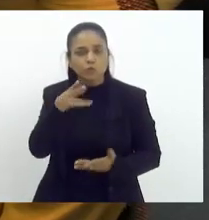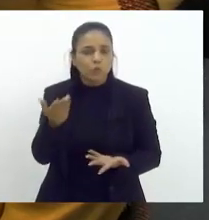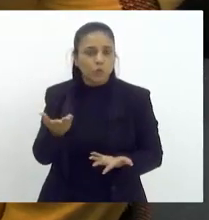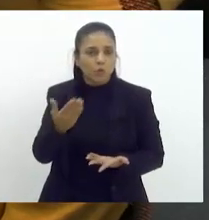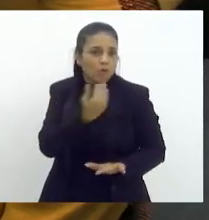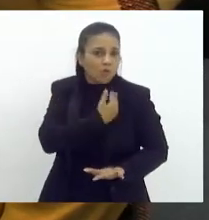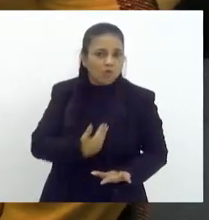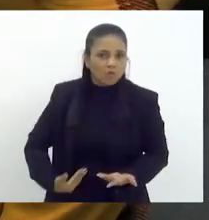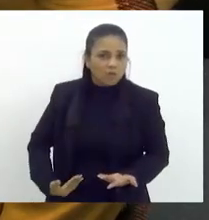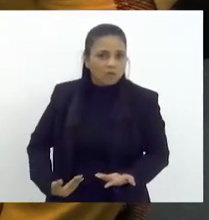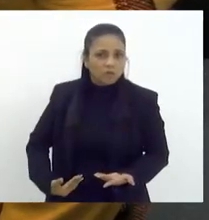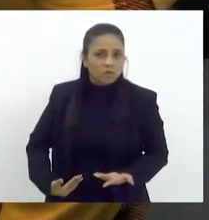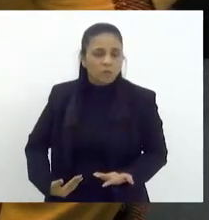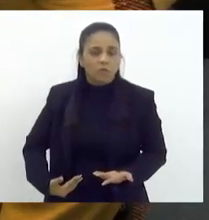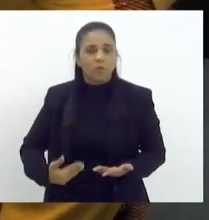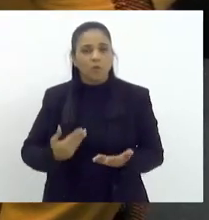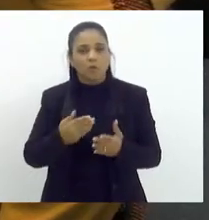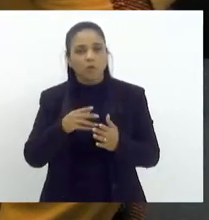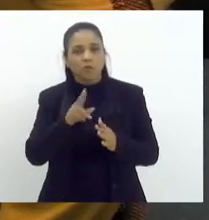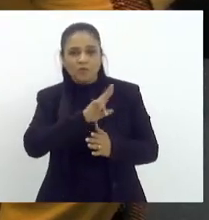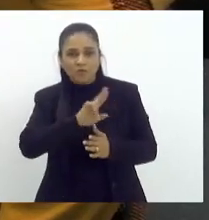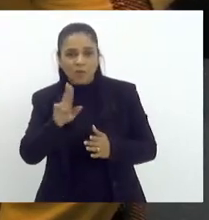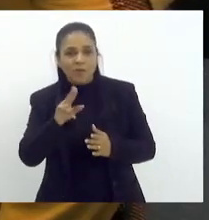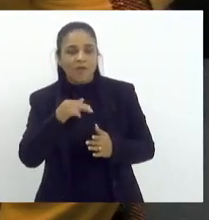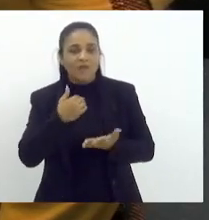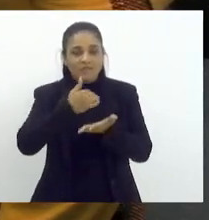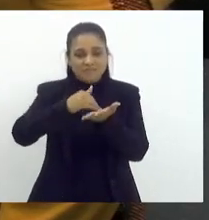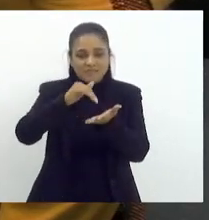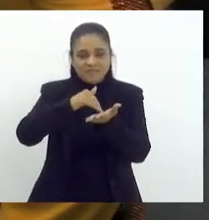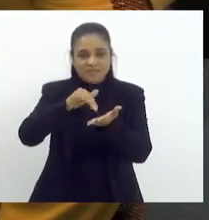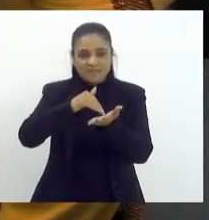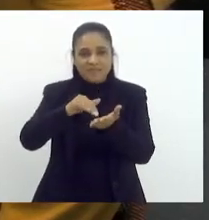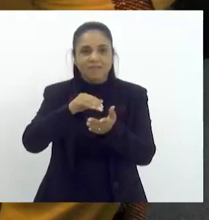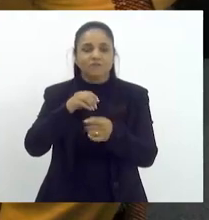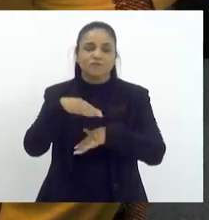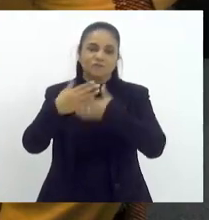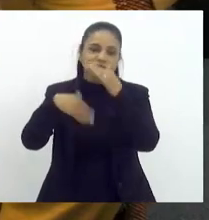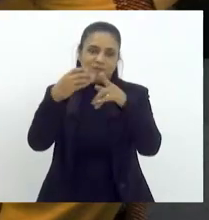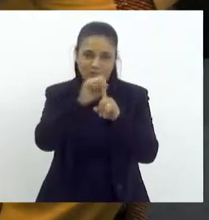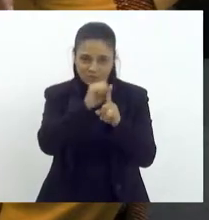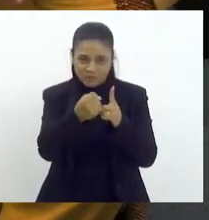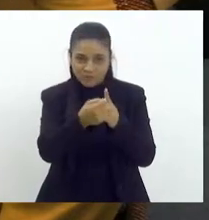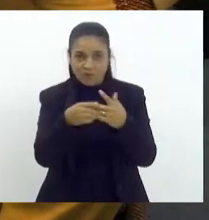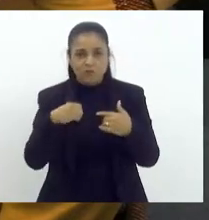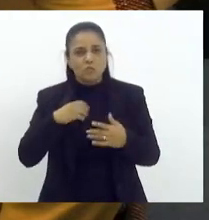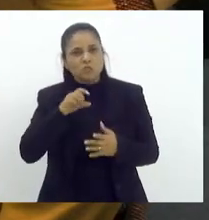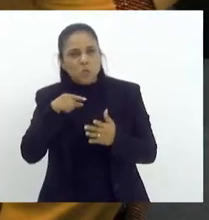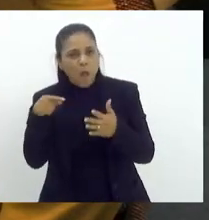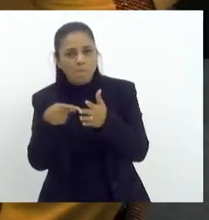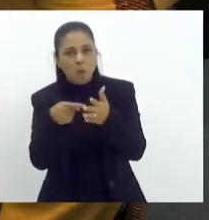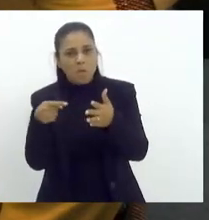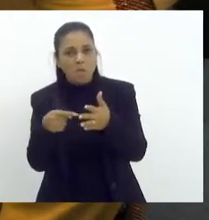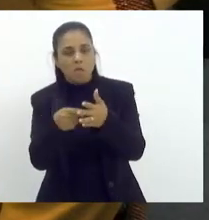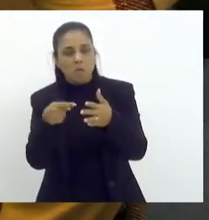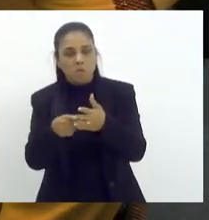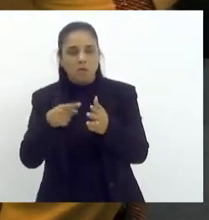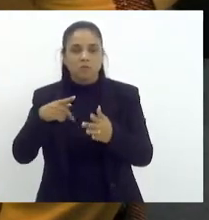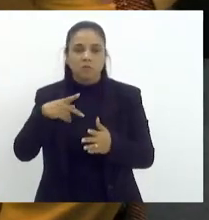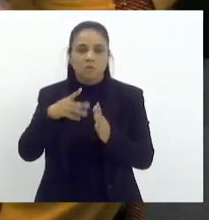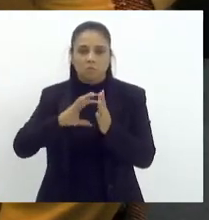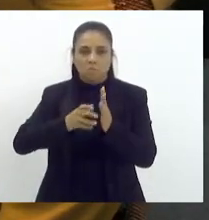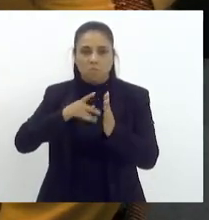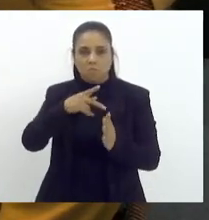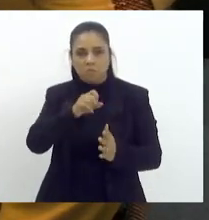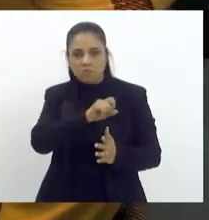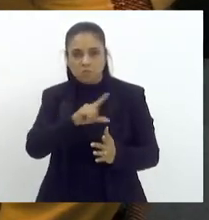Cláudio Castro Nuno meia te ajudo secretária de estado Desenvolvimento Social Quando Eu aponto aqui que o pessoal só quer apontar crítica e